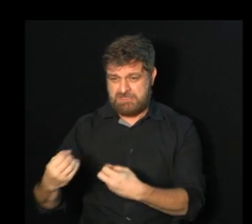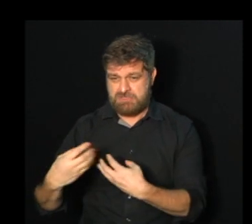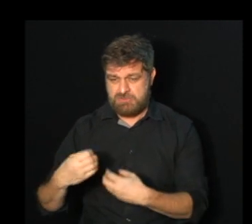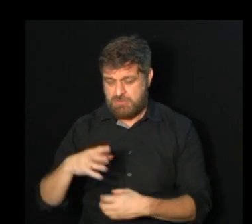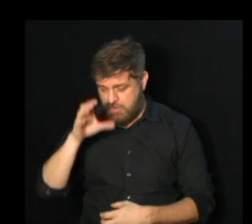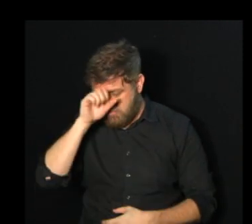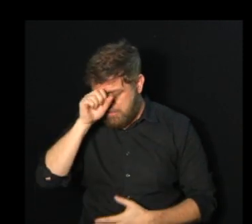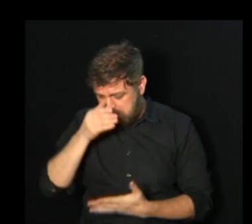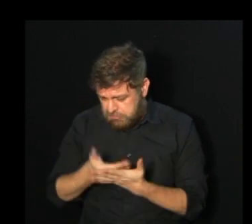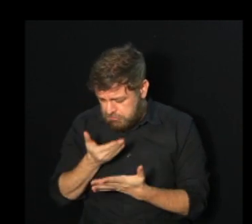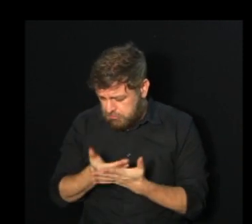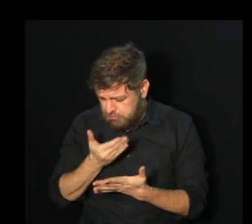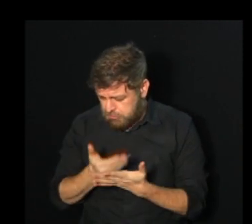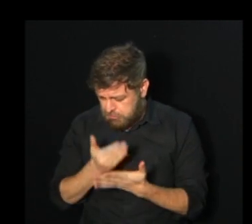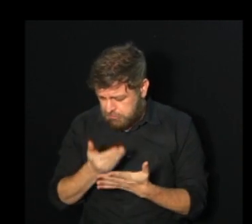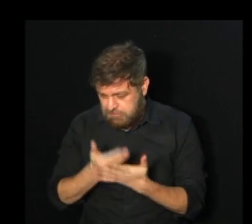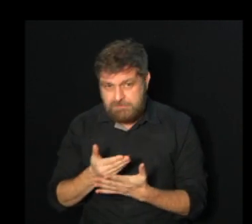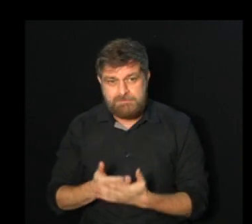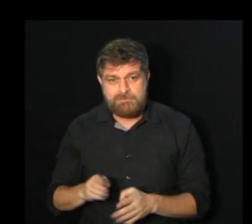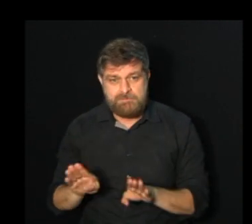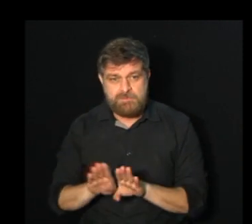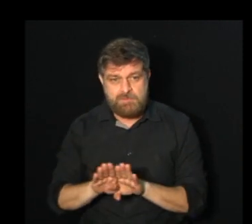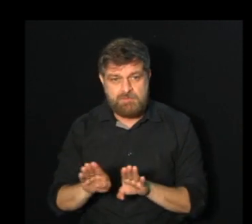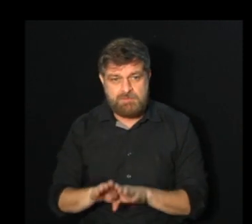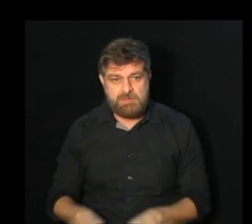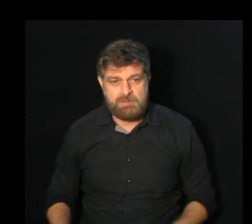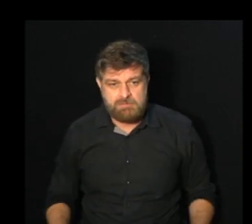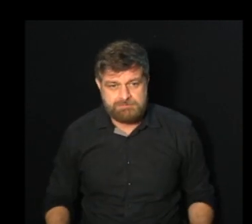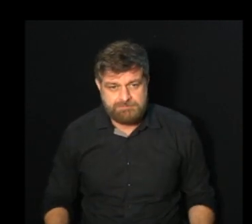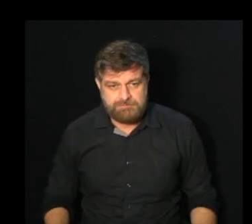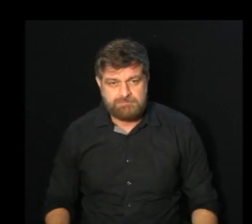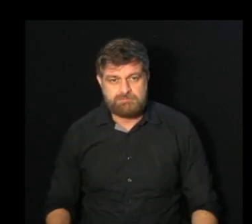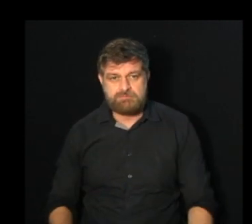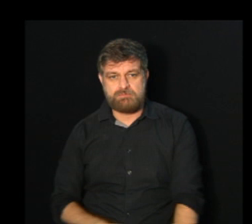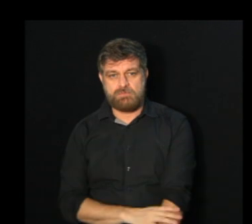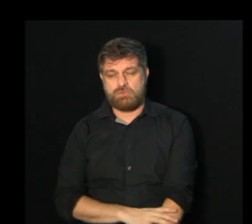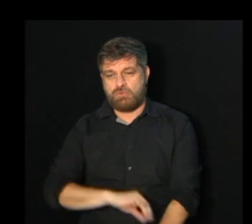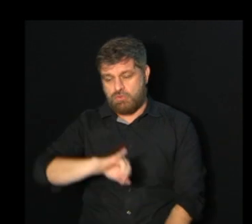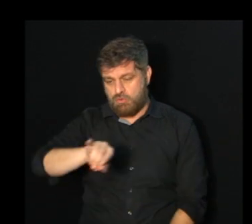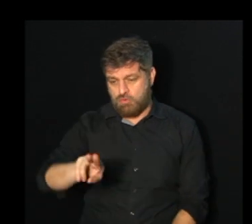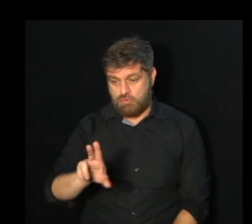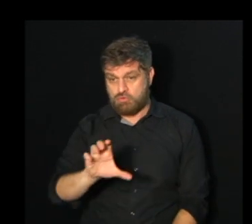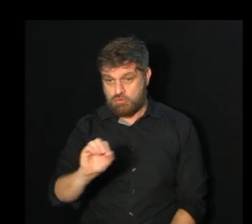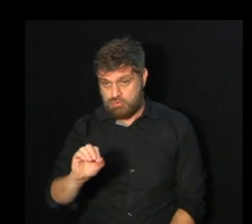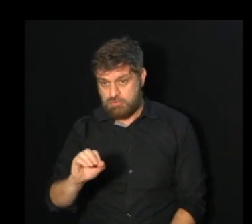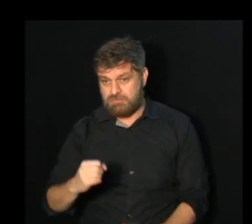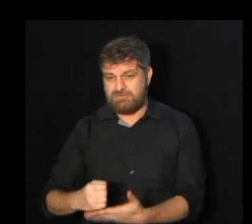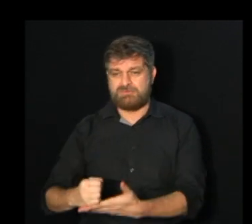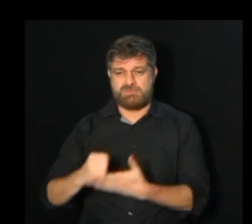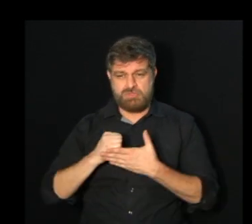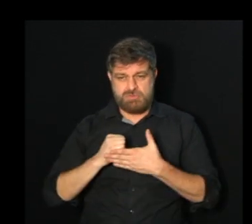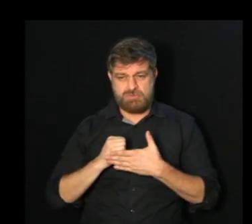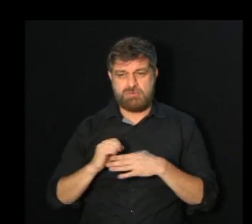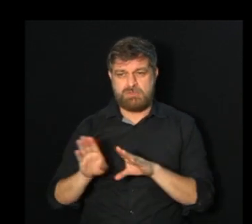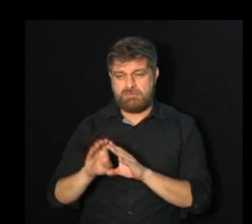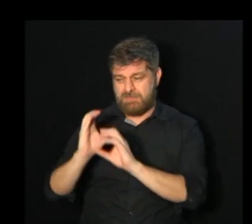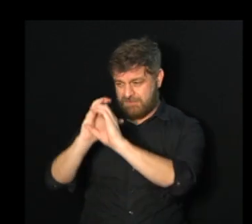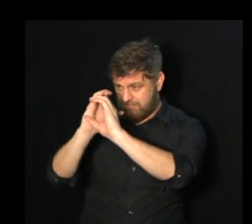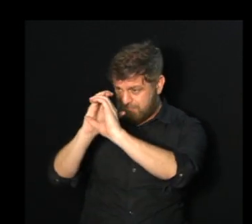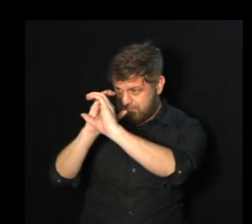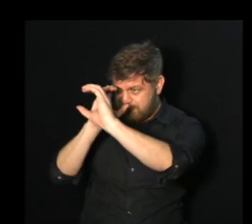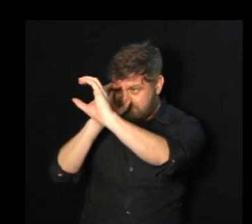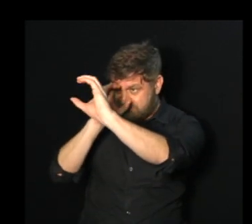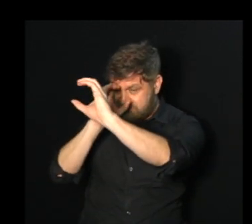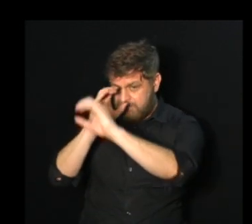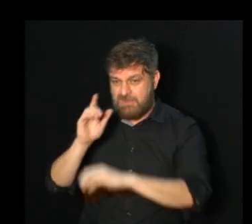vocês também. O Júlio Lobo, que apesar de não ser radioamador, nos ajudou muito no Capricórnio, no Observatório de Campinas. Nós